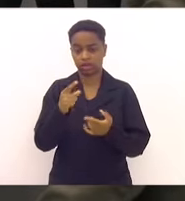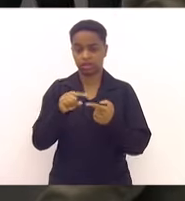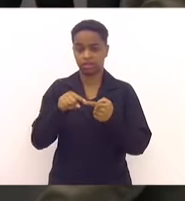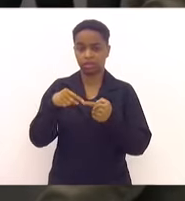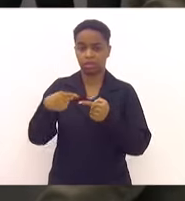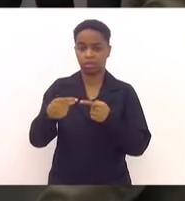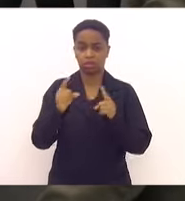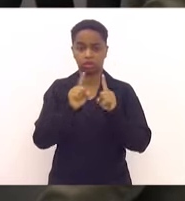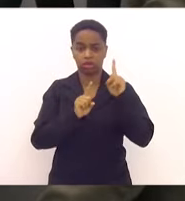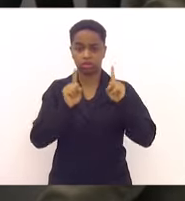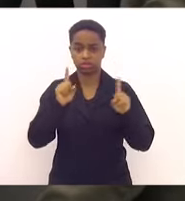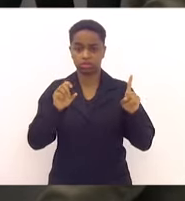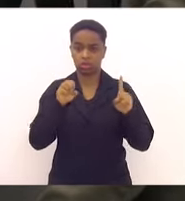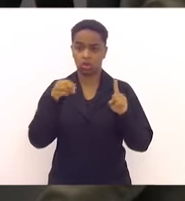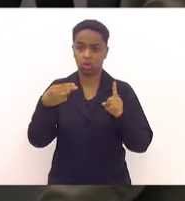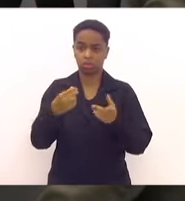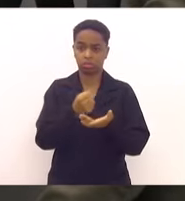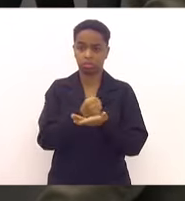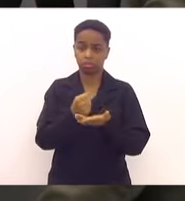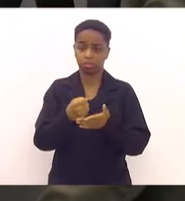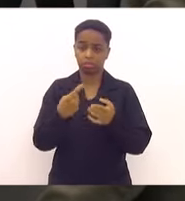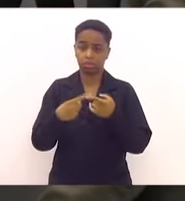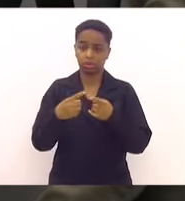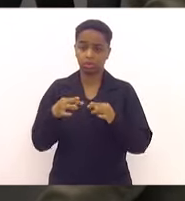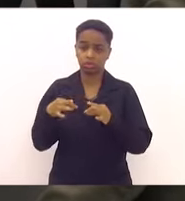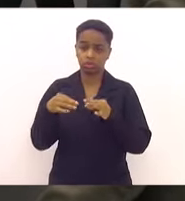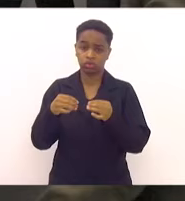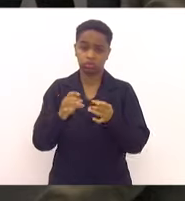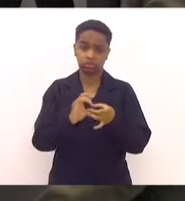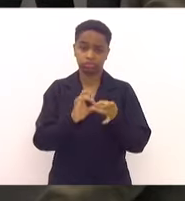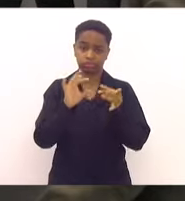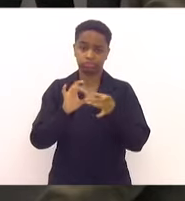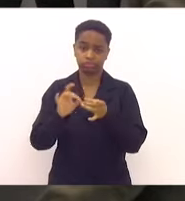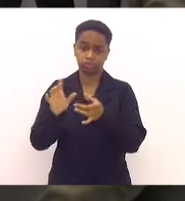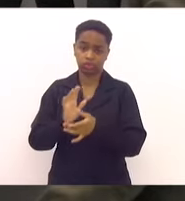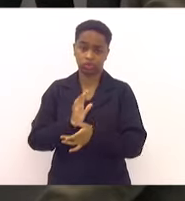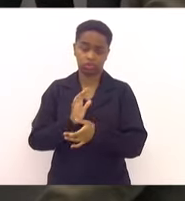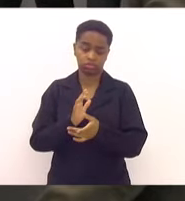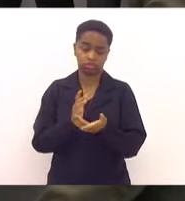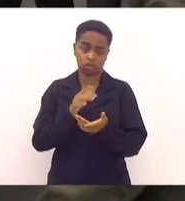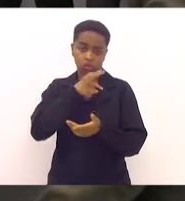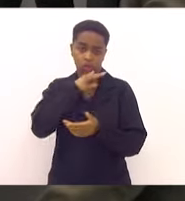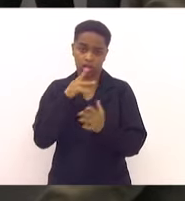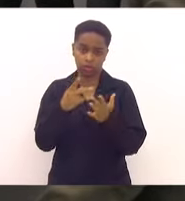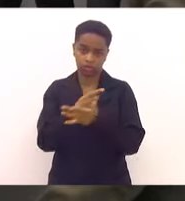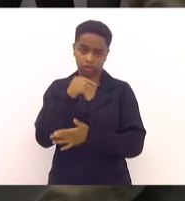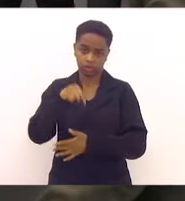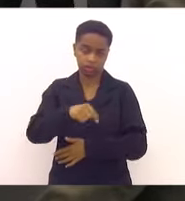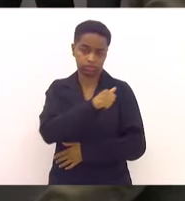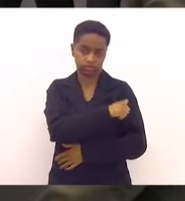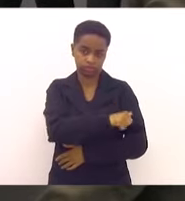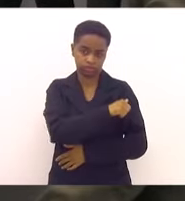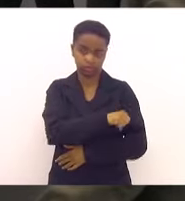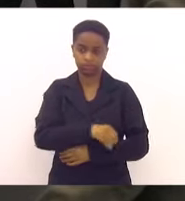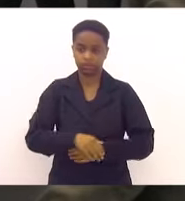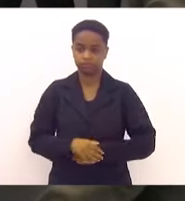pós-licitação, pós-concessão, porque são todas permissões precárias, né, que houveram no estado do Rio de Janeiro. A gente estaria